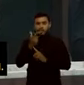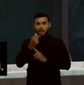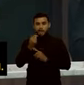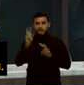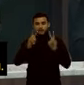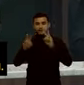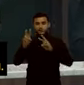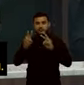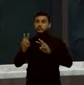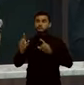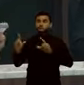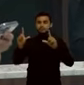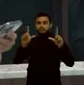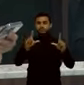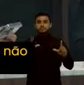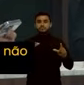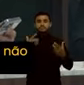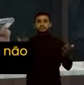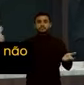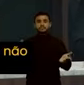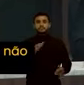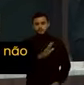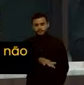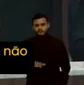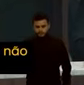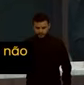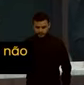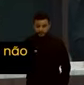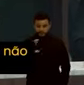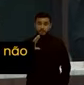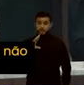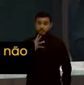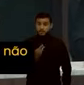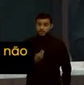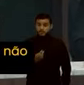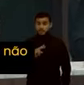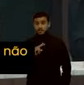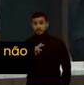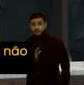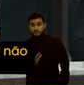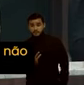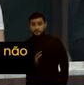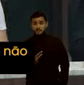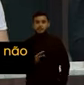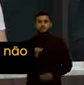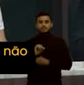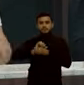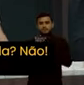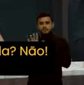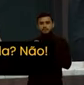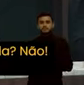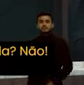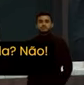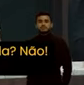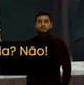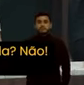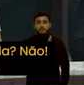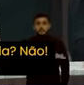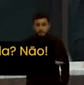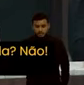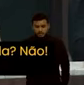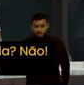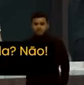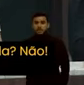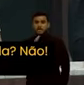travesti e não binária. Primeira coisa, crianças trans não existem. Quem diz isso é